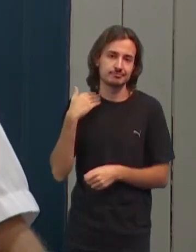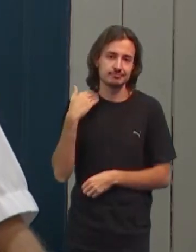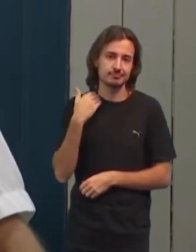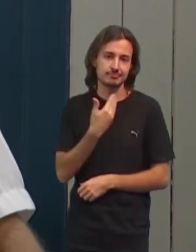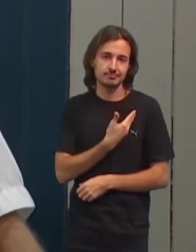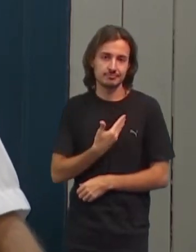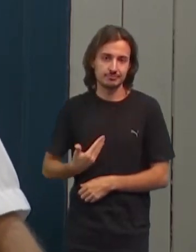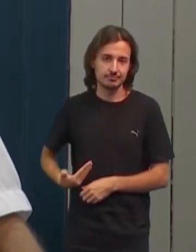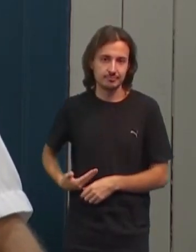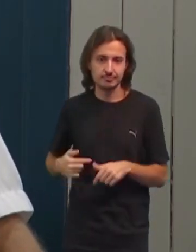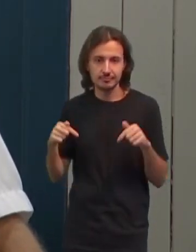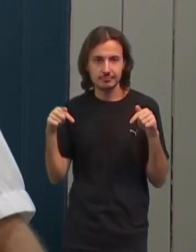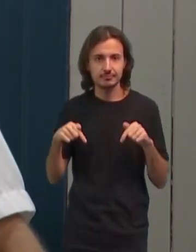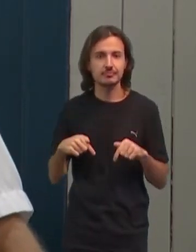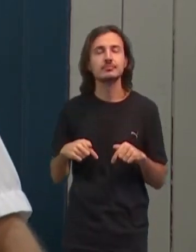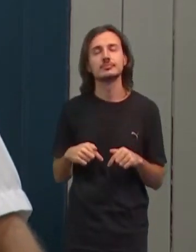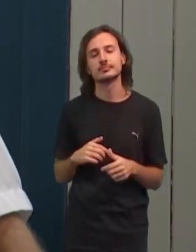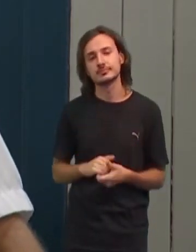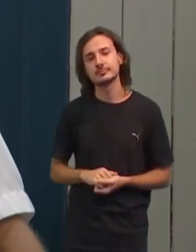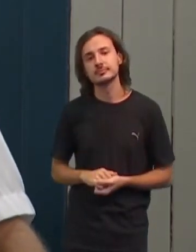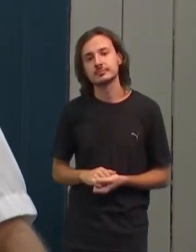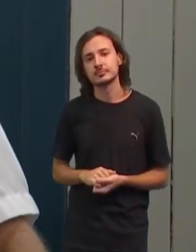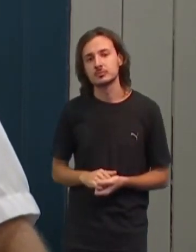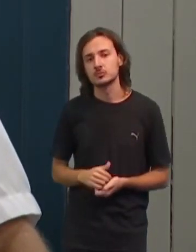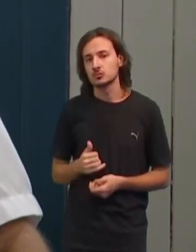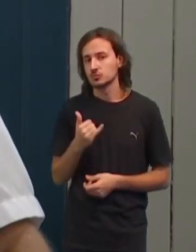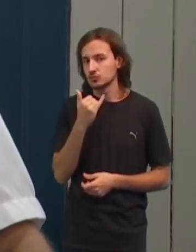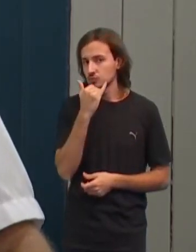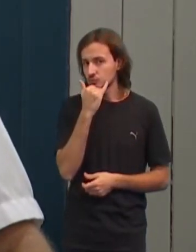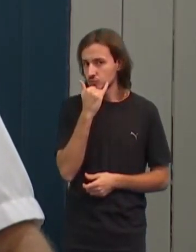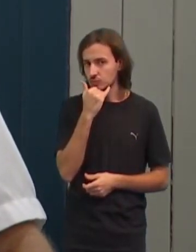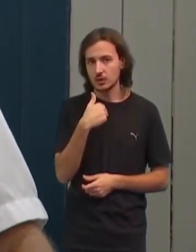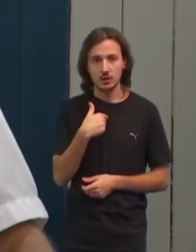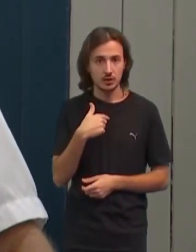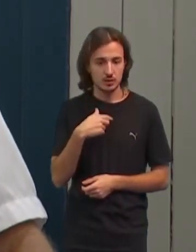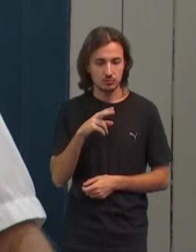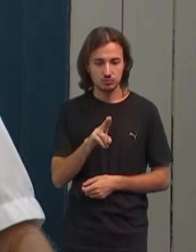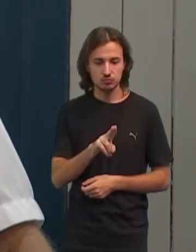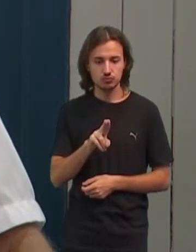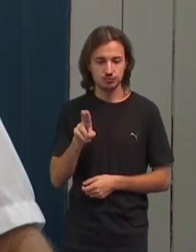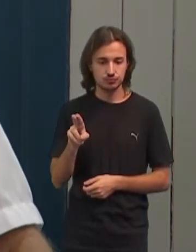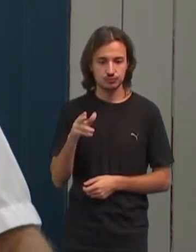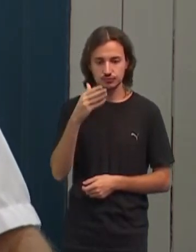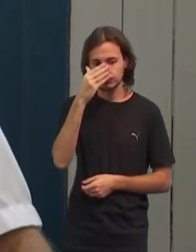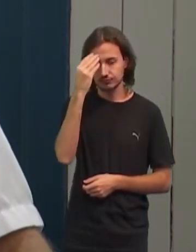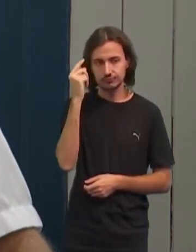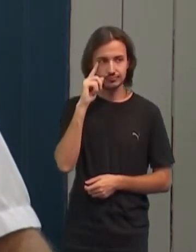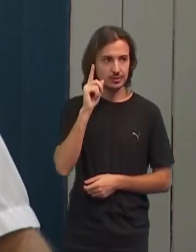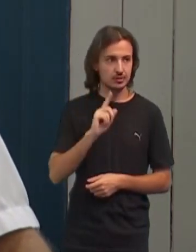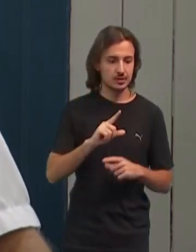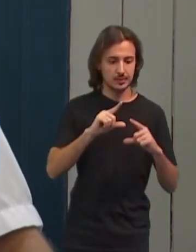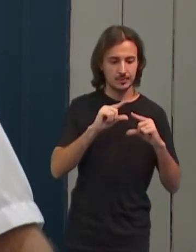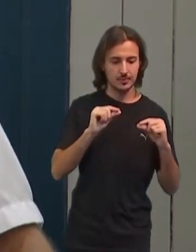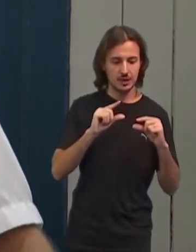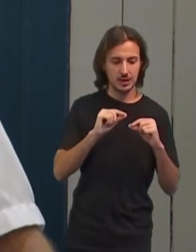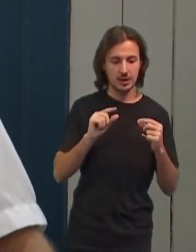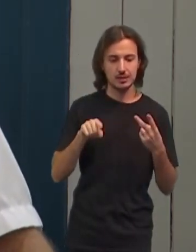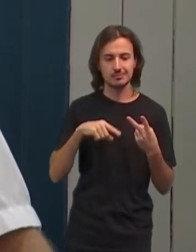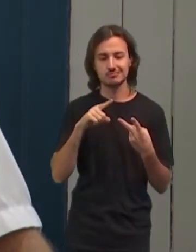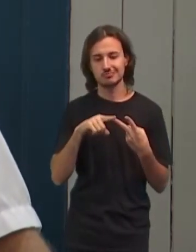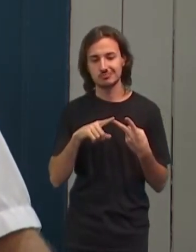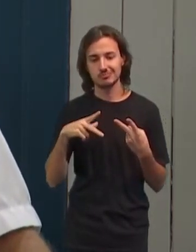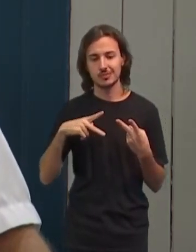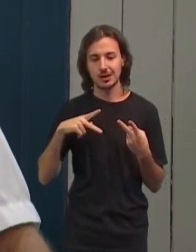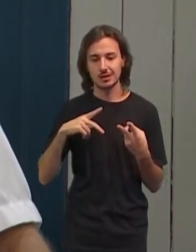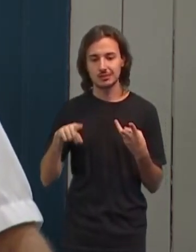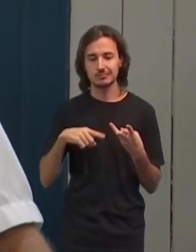eu até vou me furtar mais uma vez do nome do proprietário, que eu não sei se é da Universidade Federal, se é do município, se é particular, se é